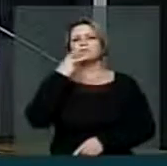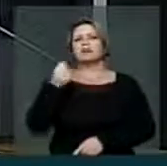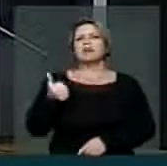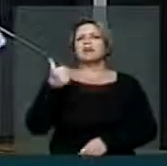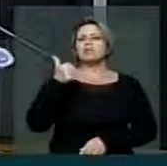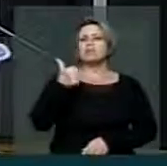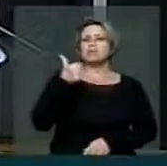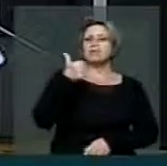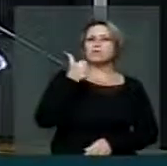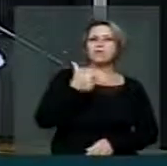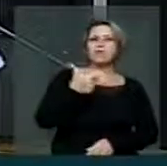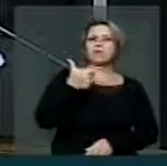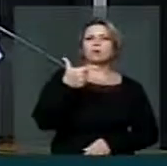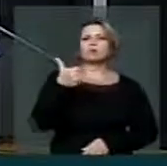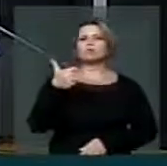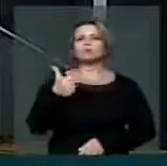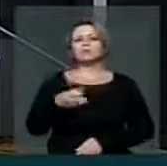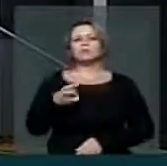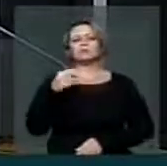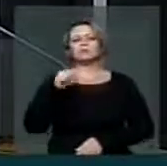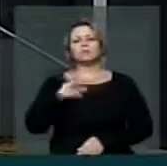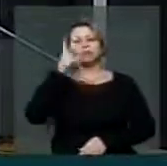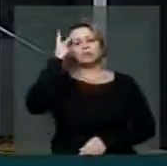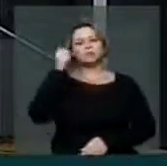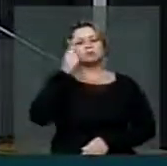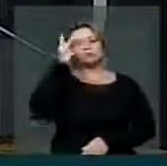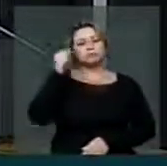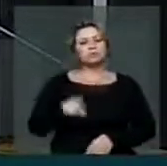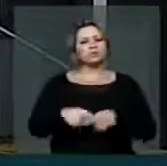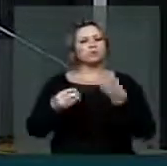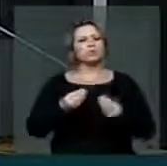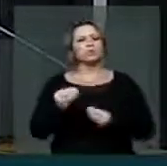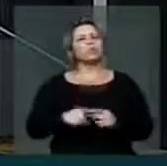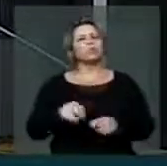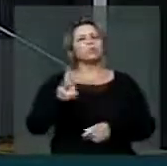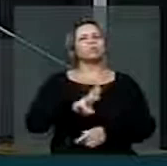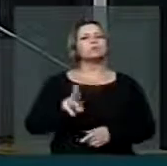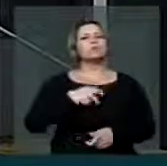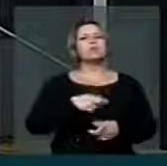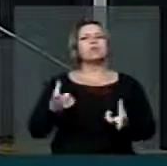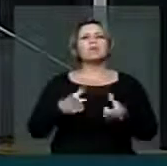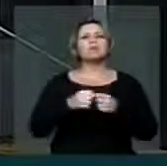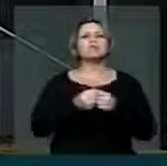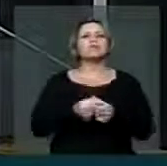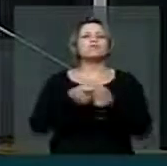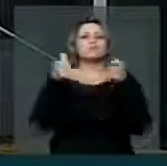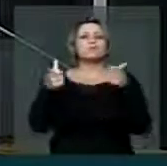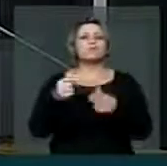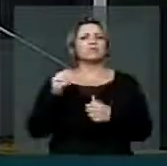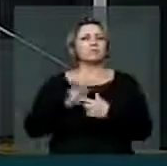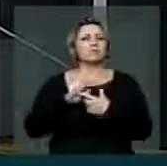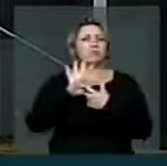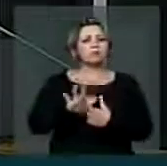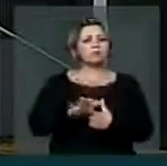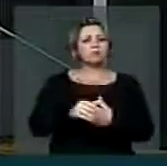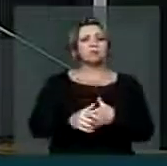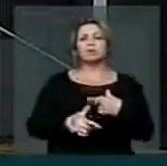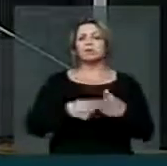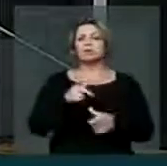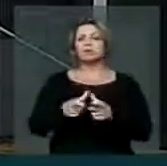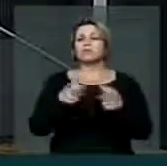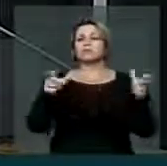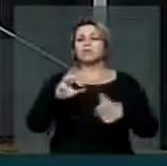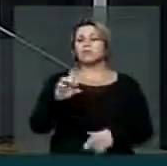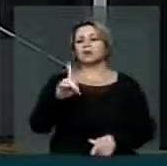3 leitos por 1.000 habitantes. Isto é verdade, deputado Isalci. A dimensão que se expandiu a